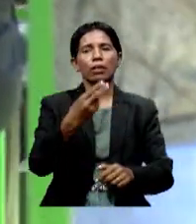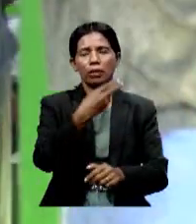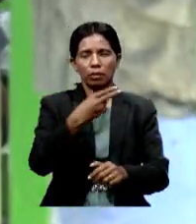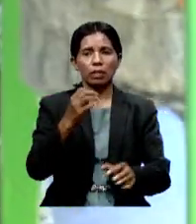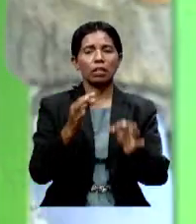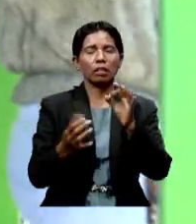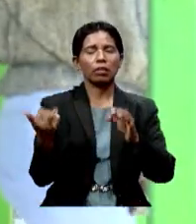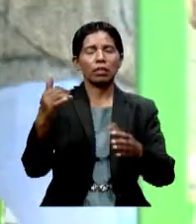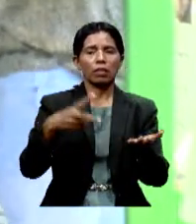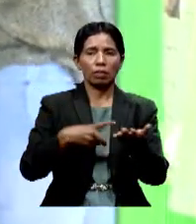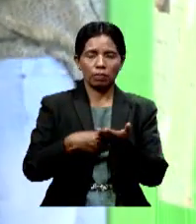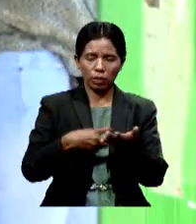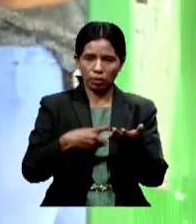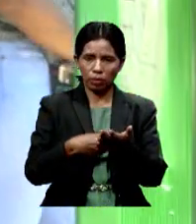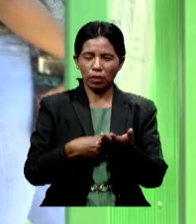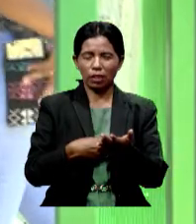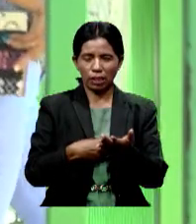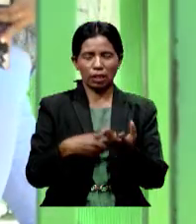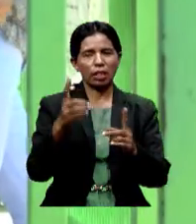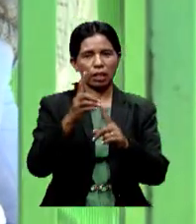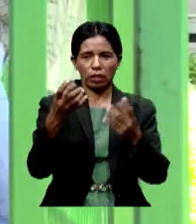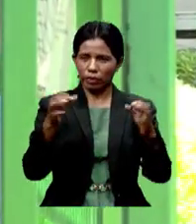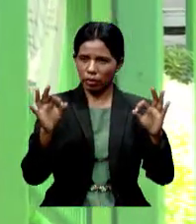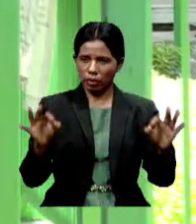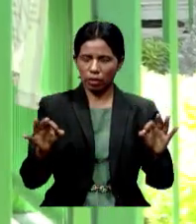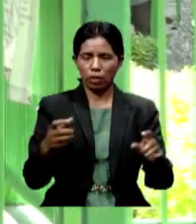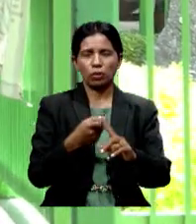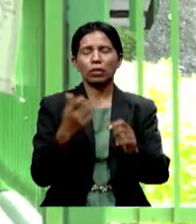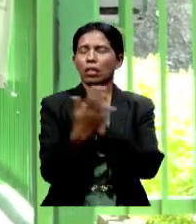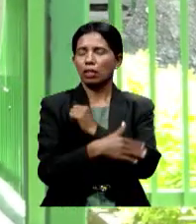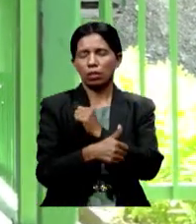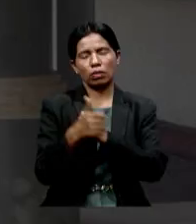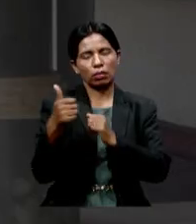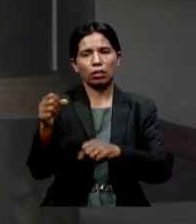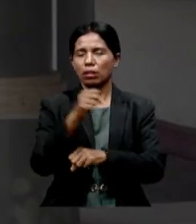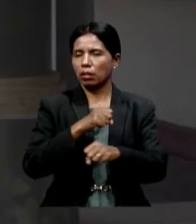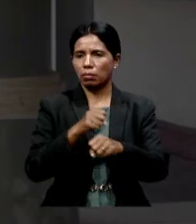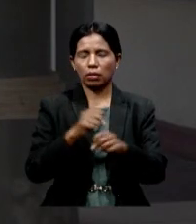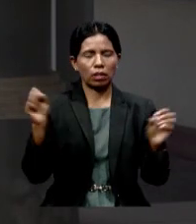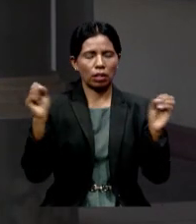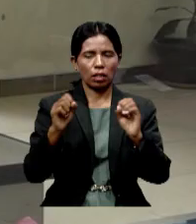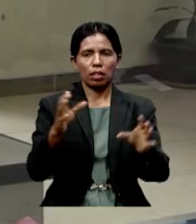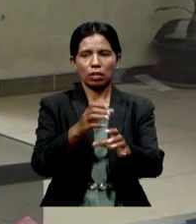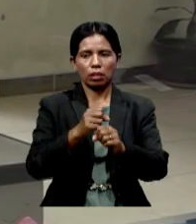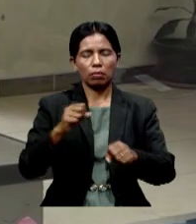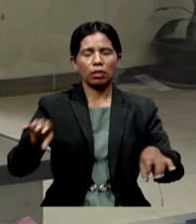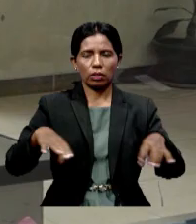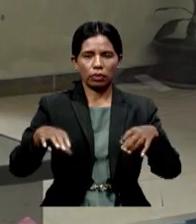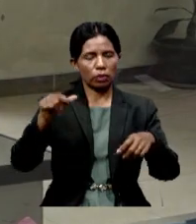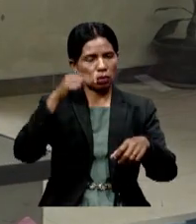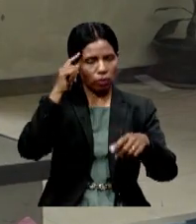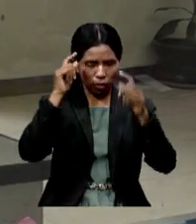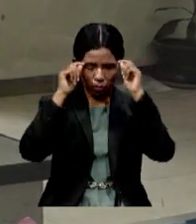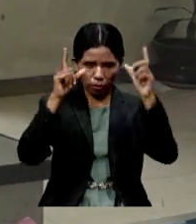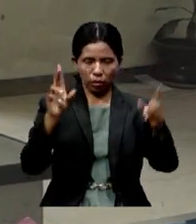sira ne passaporte inválido ona. Mai be husina saun tolune, Singapura maklasimu ho sistema governo Timor-Leste lebe